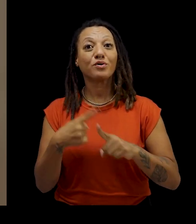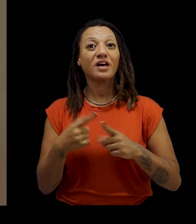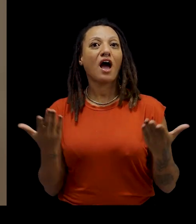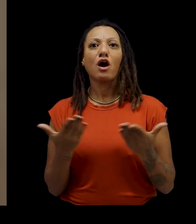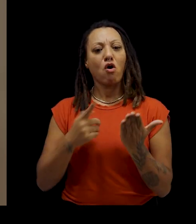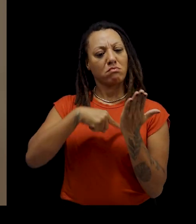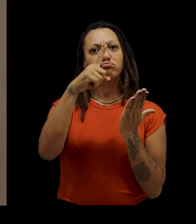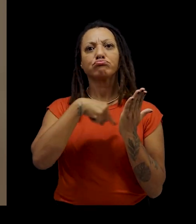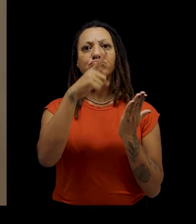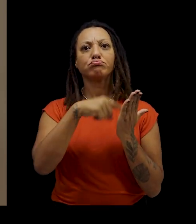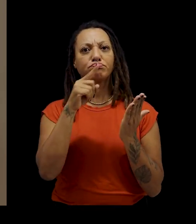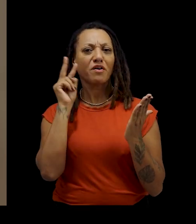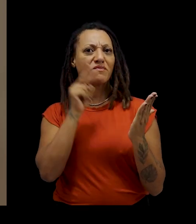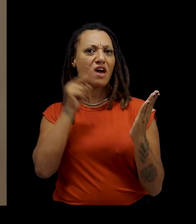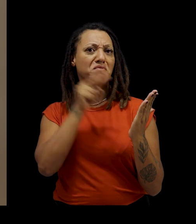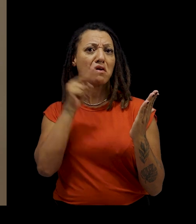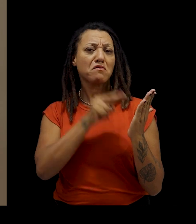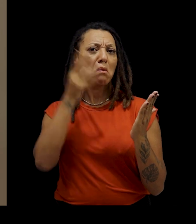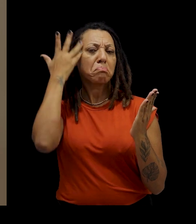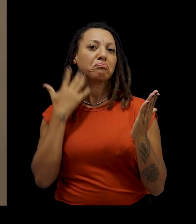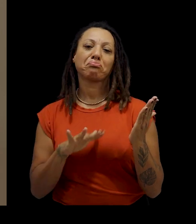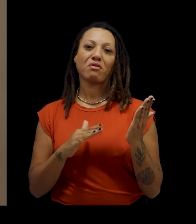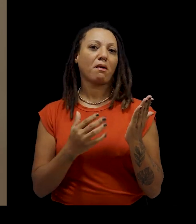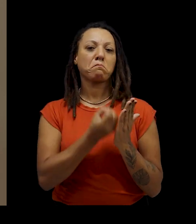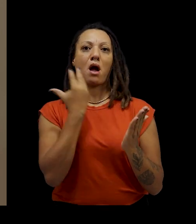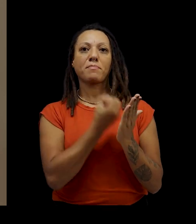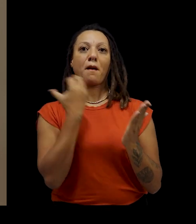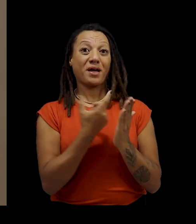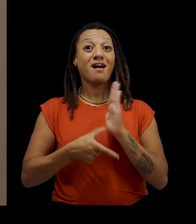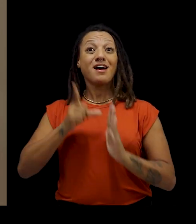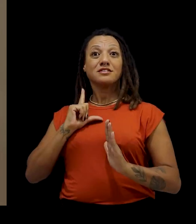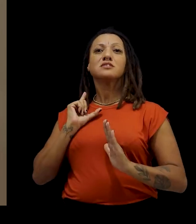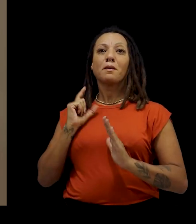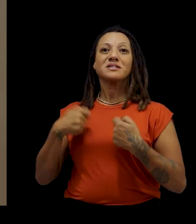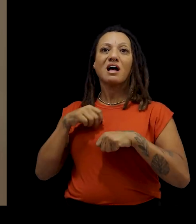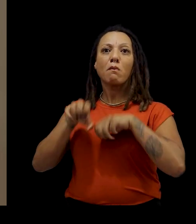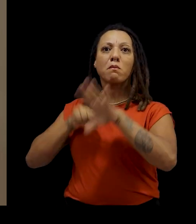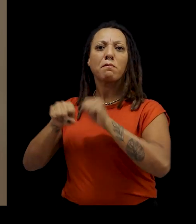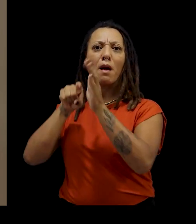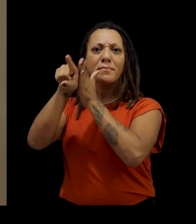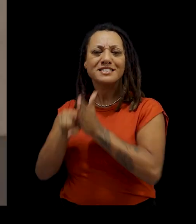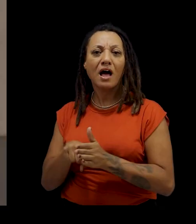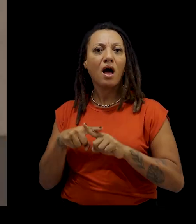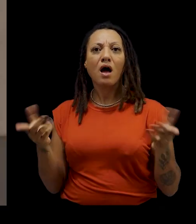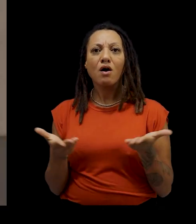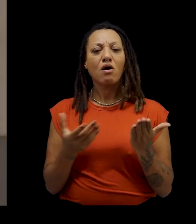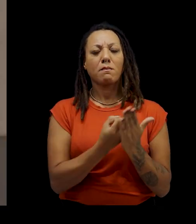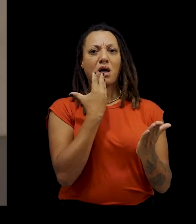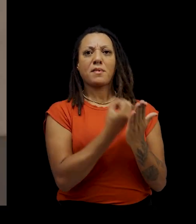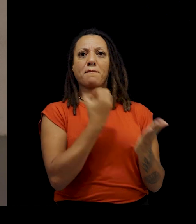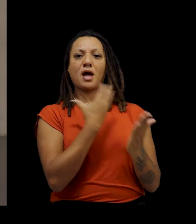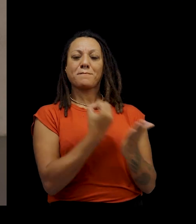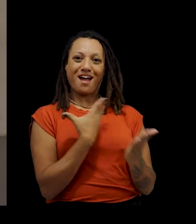que elas estão misturadas com o nosso feed de rede social, né? Elas entram de um outro jeito, a gente não precisa mais buscar elas, elas vêm